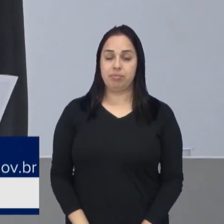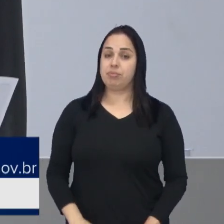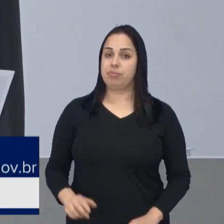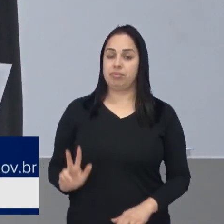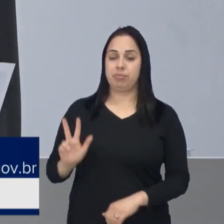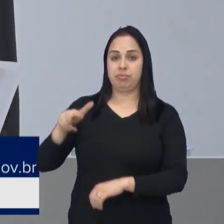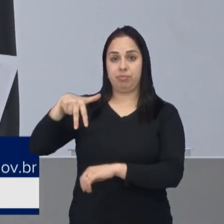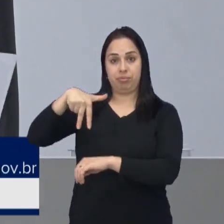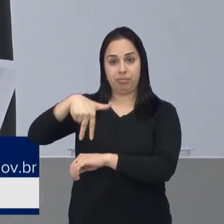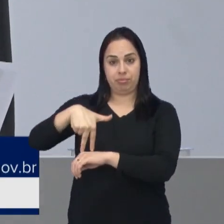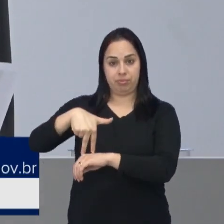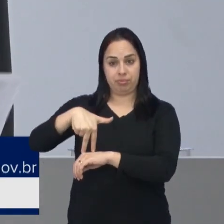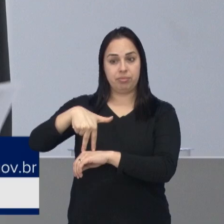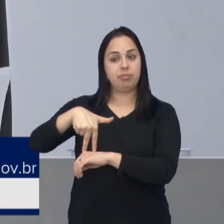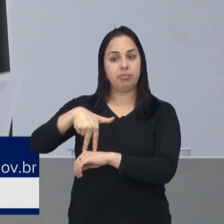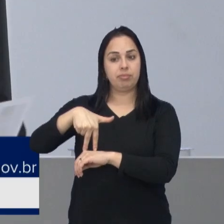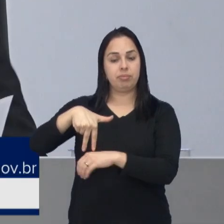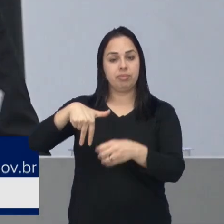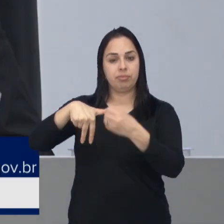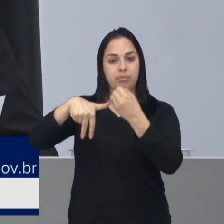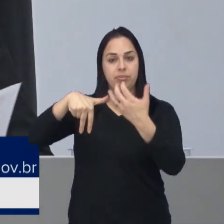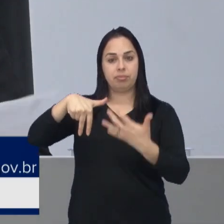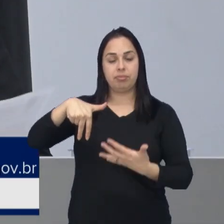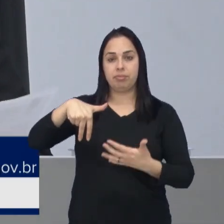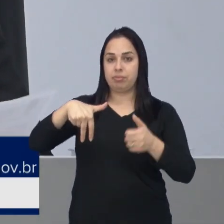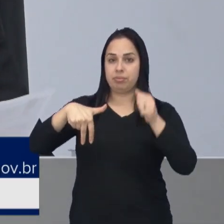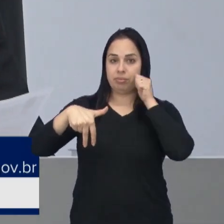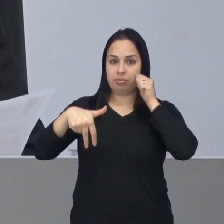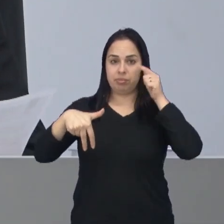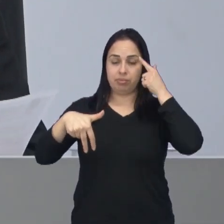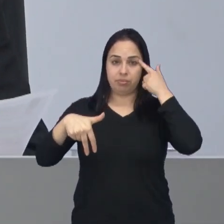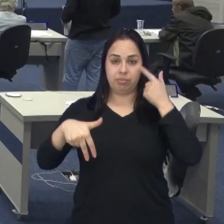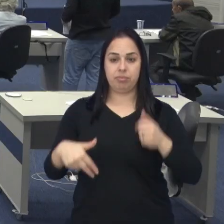Inscrita para falar no processo, a vereadora Amélia Naomi.